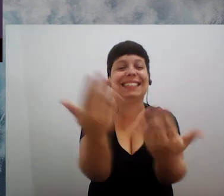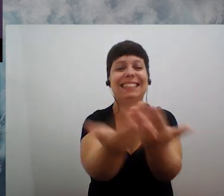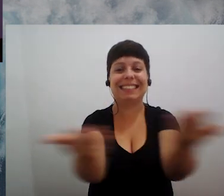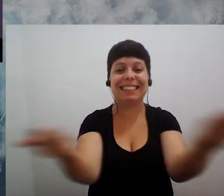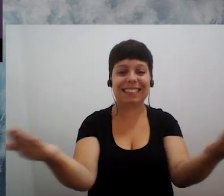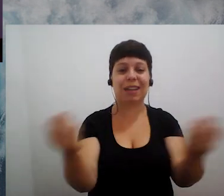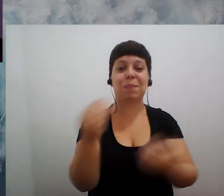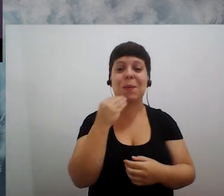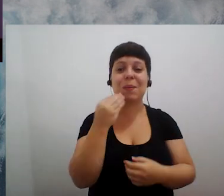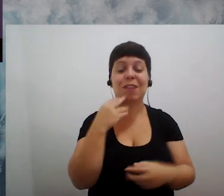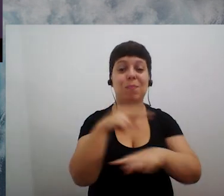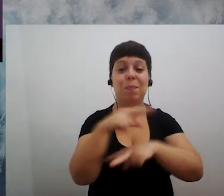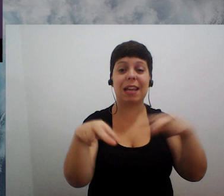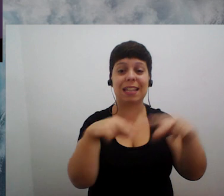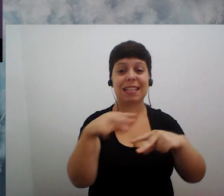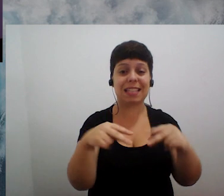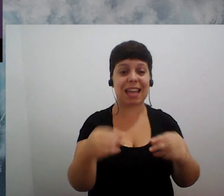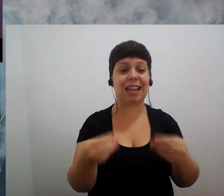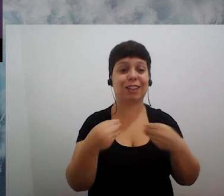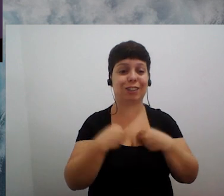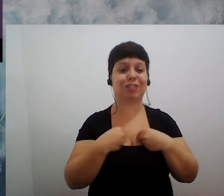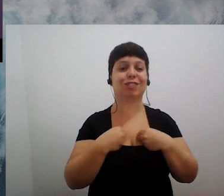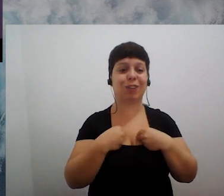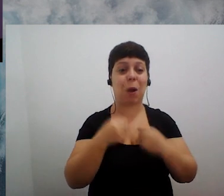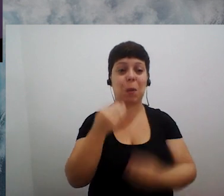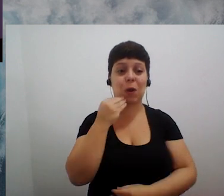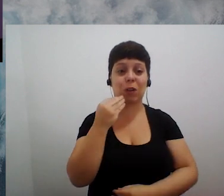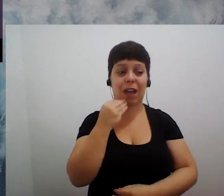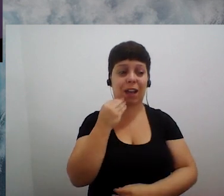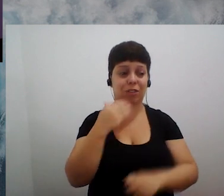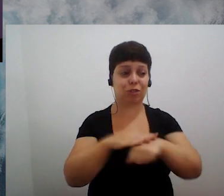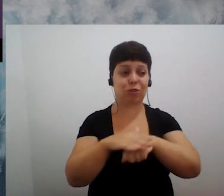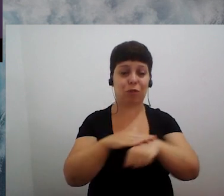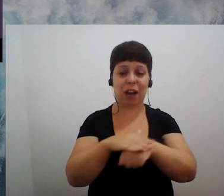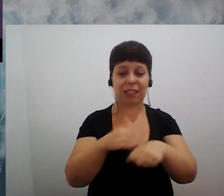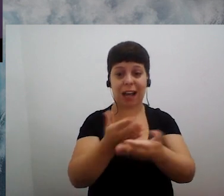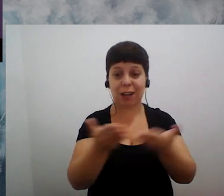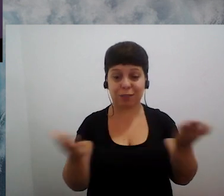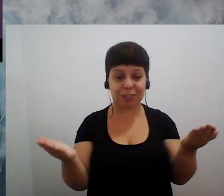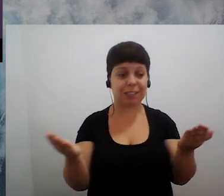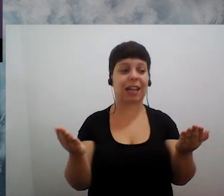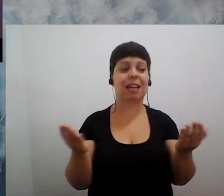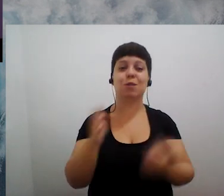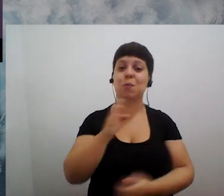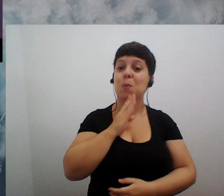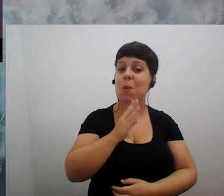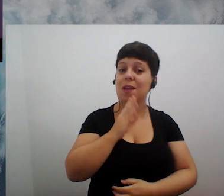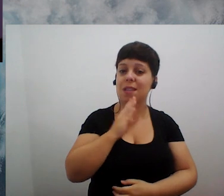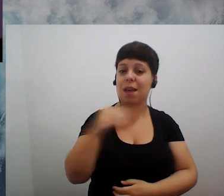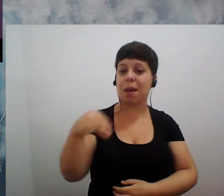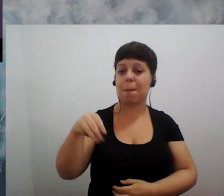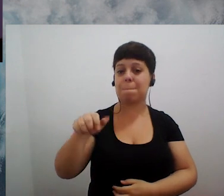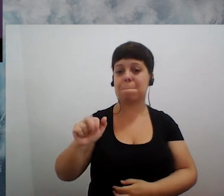enormemente essa grande oportunidade, esse presente que eu tive aqui, né? Essa oportunidade de falar com vocês, né? De